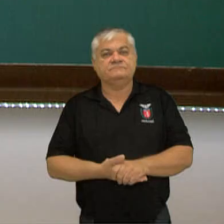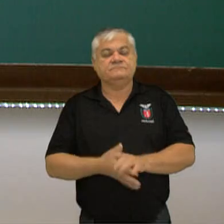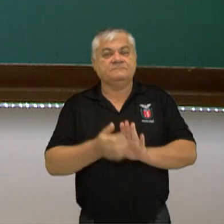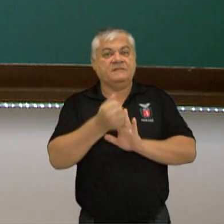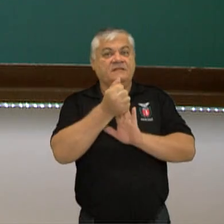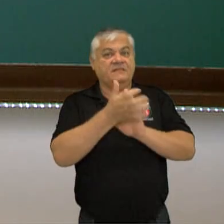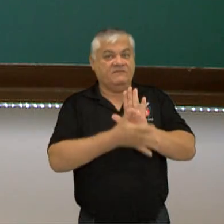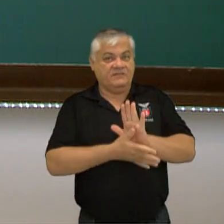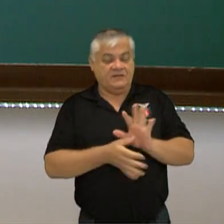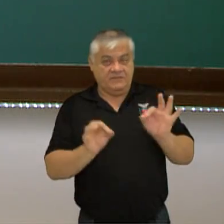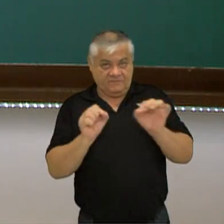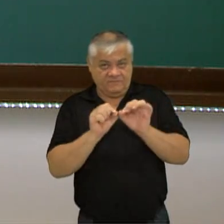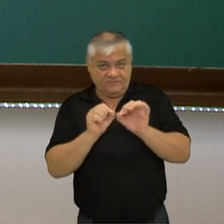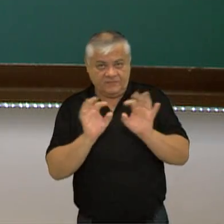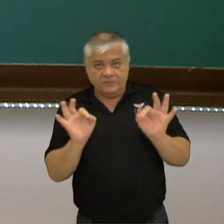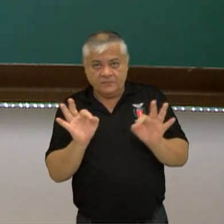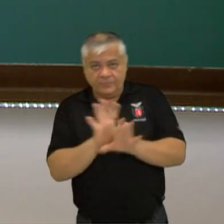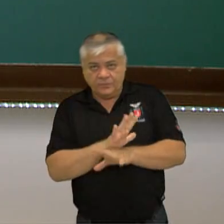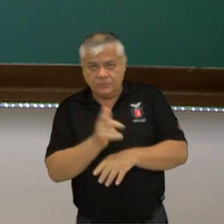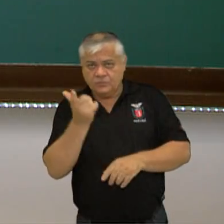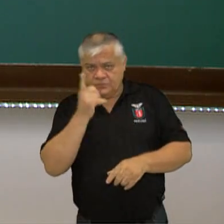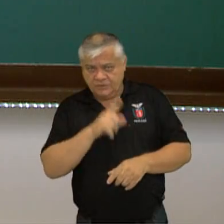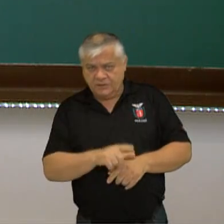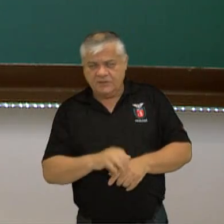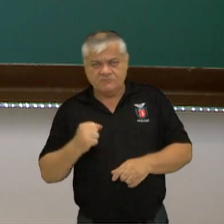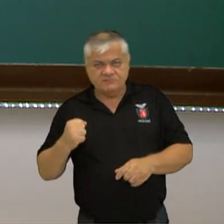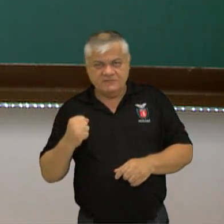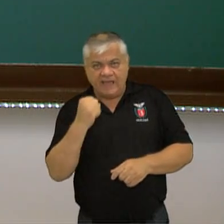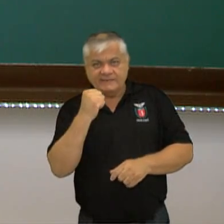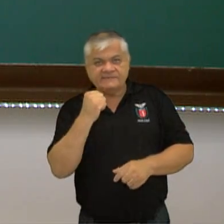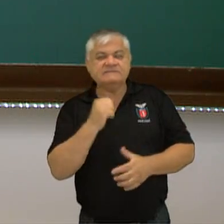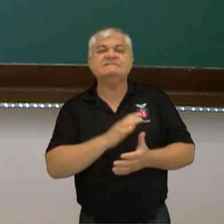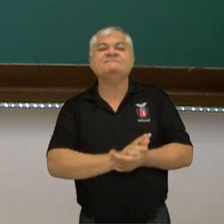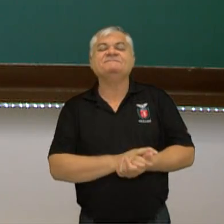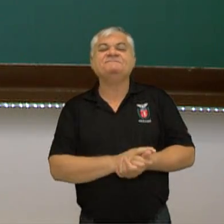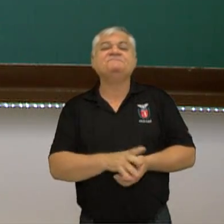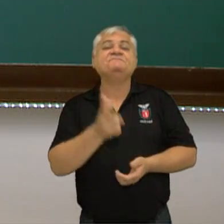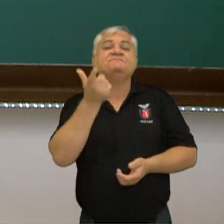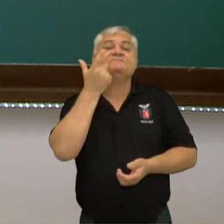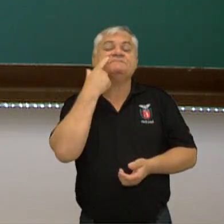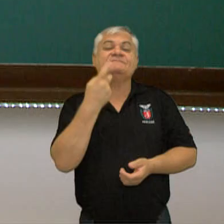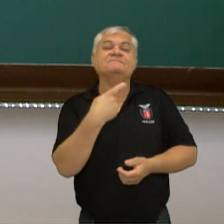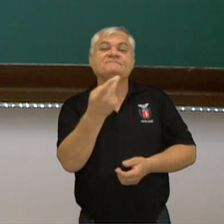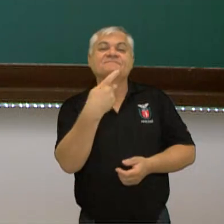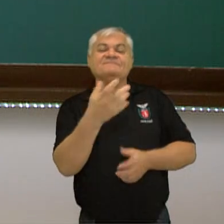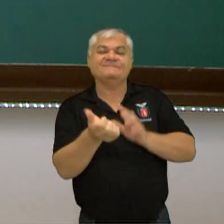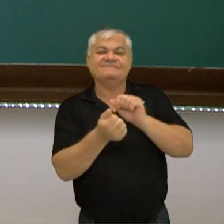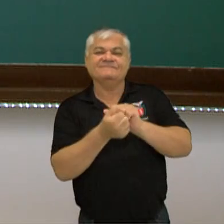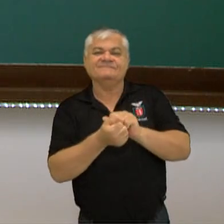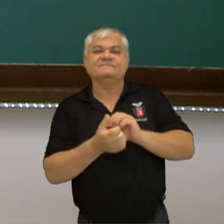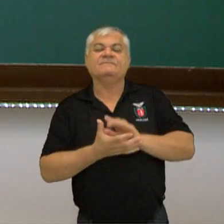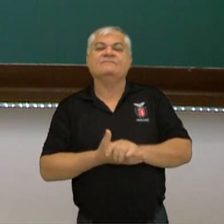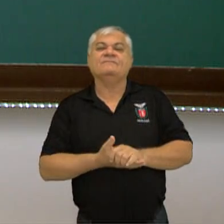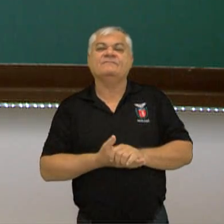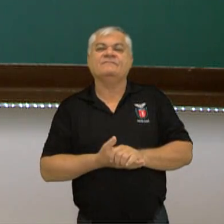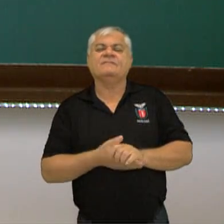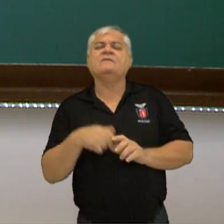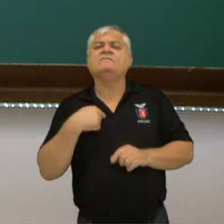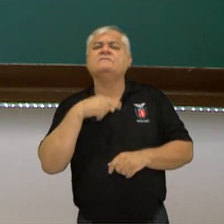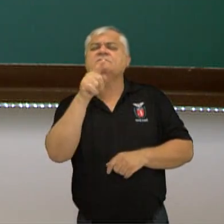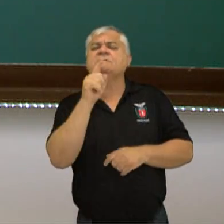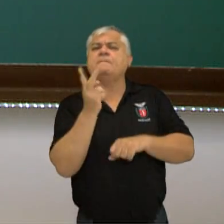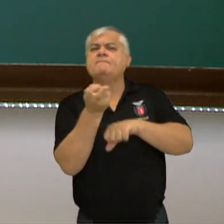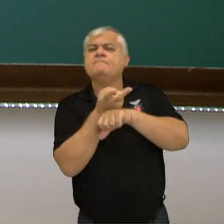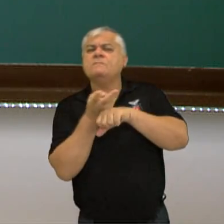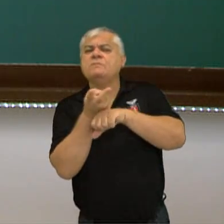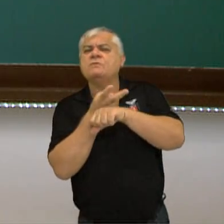Atividade realizada com sucesso? Yes, prof! Então, vamos conferir aqui. Eu pedi para você localizar no texto uma